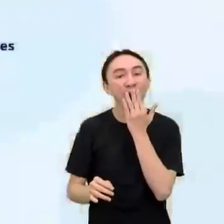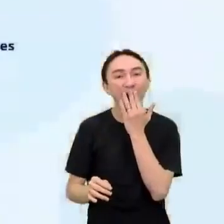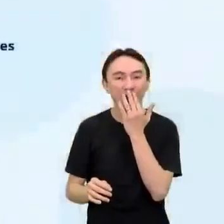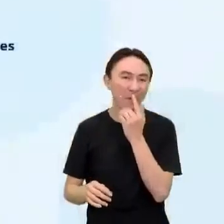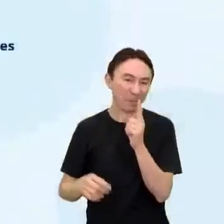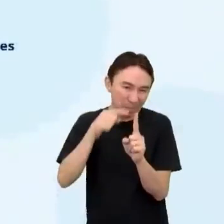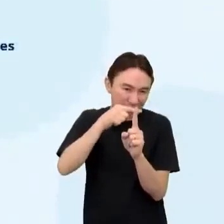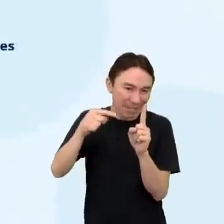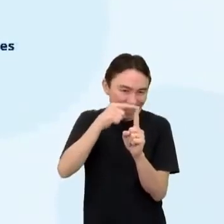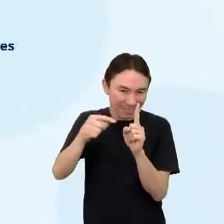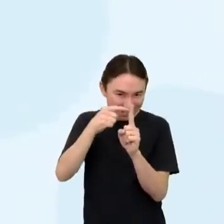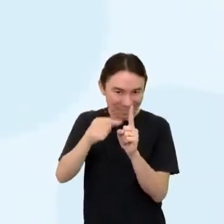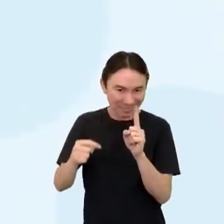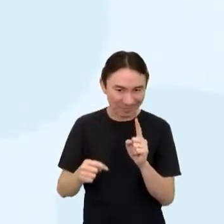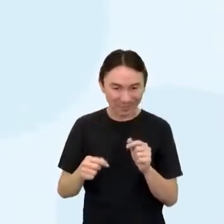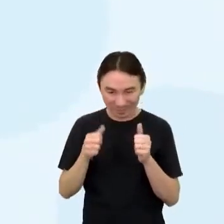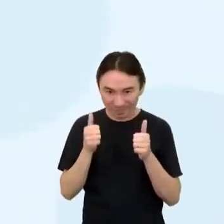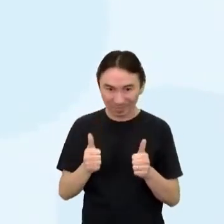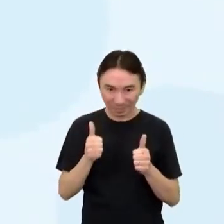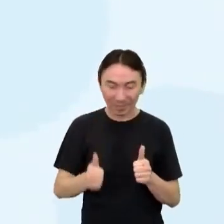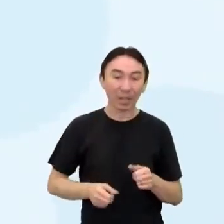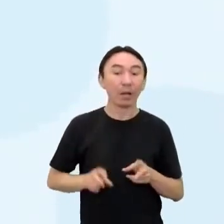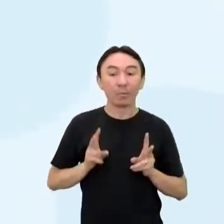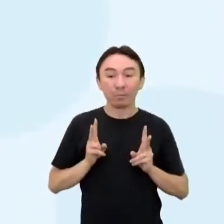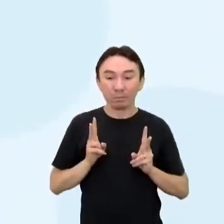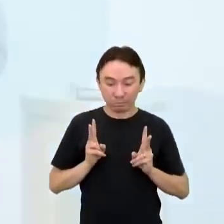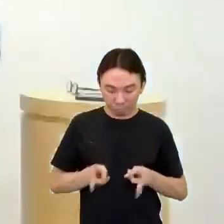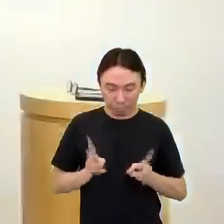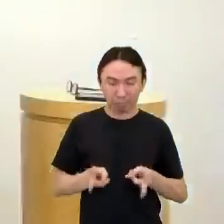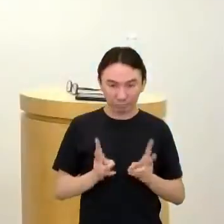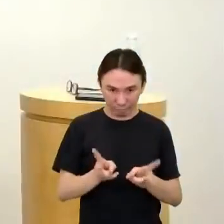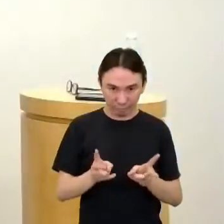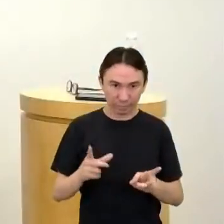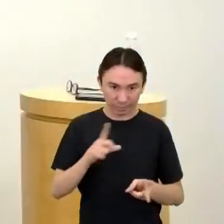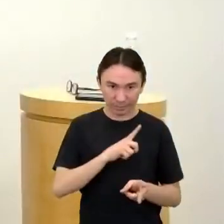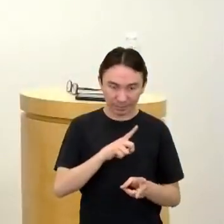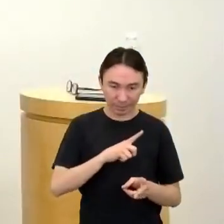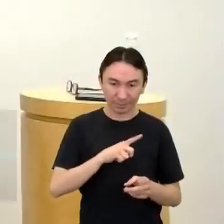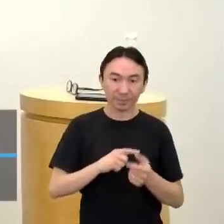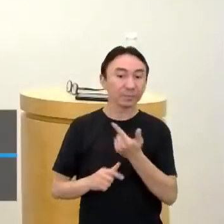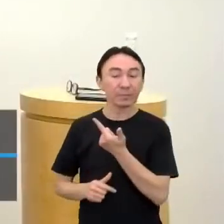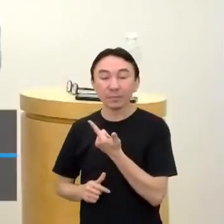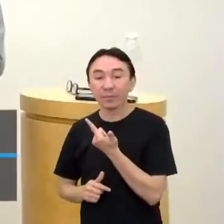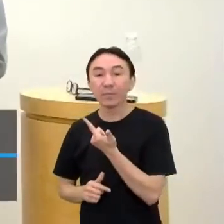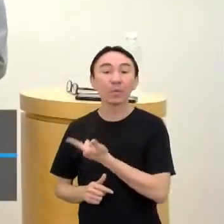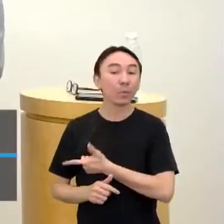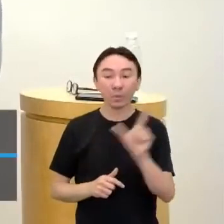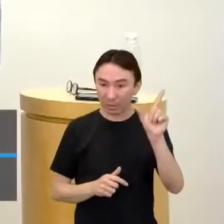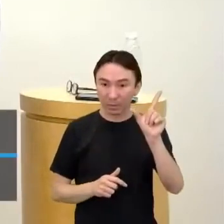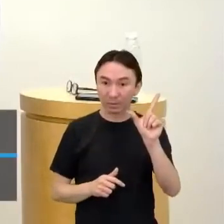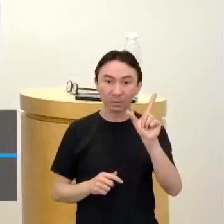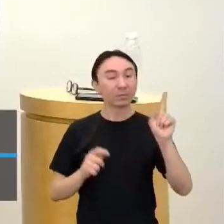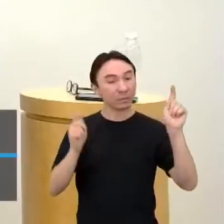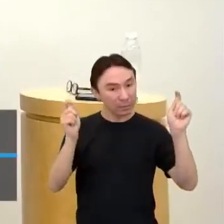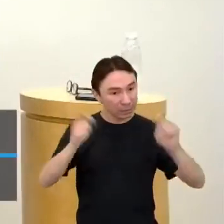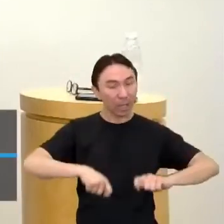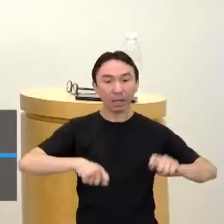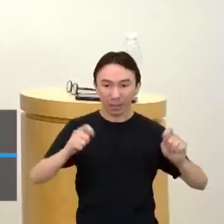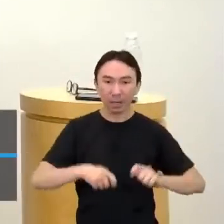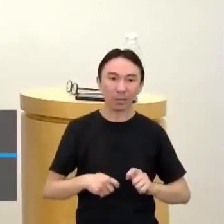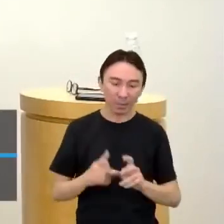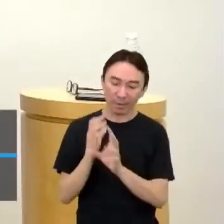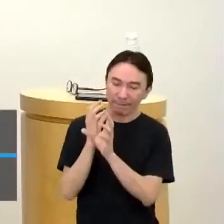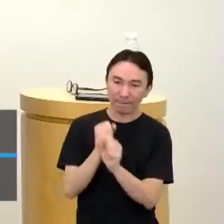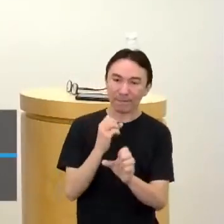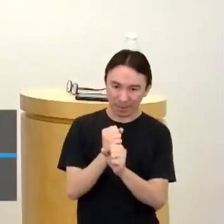essas informações. Aí a gente vai dar sequência para você. Existe uma outra possibilidade de resolução, né, que eu vou mostrar